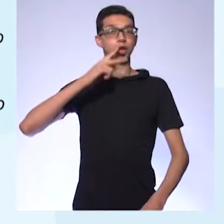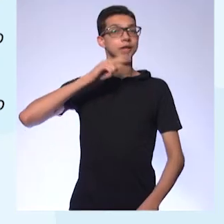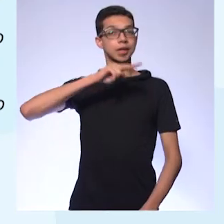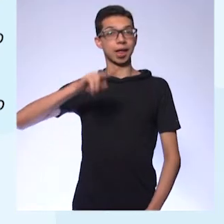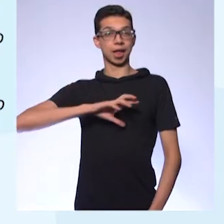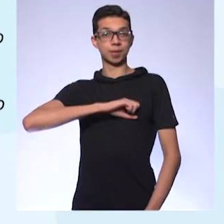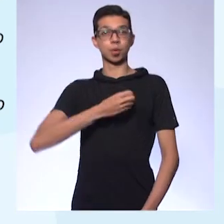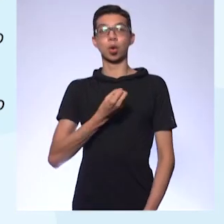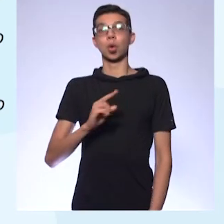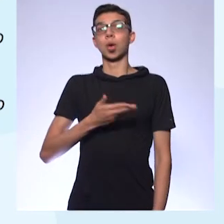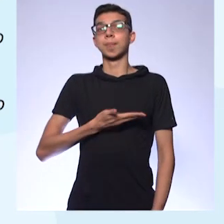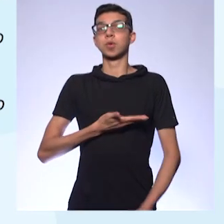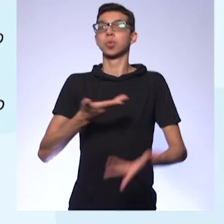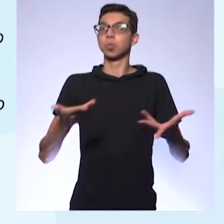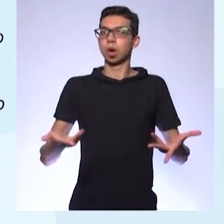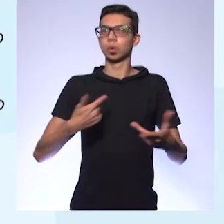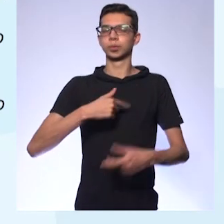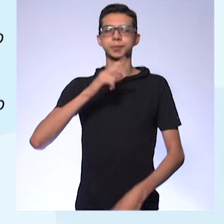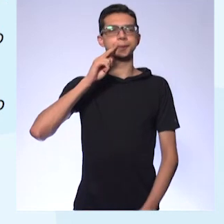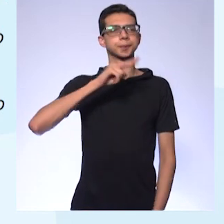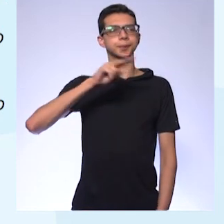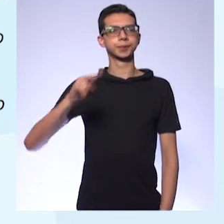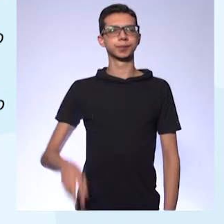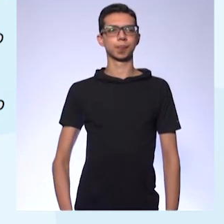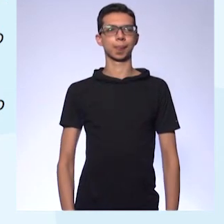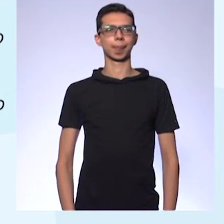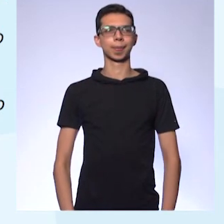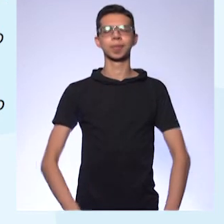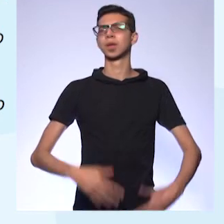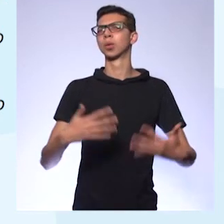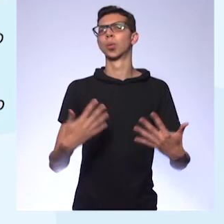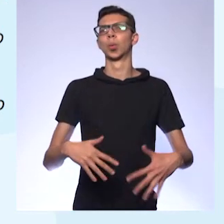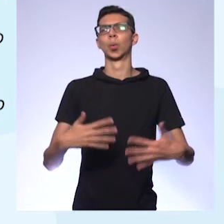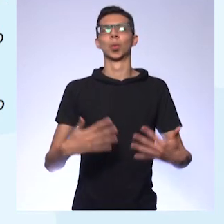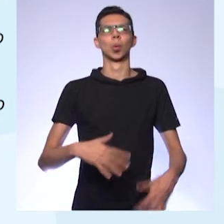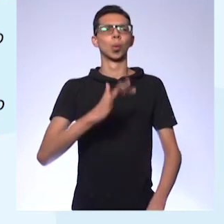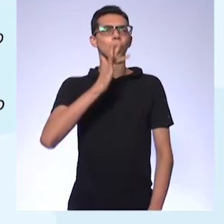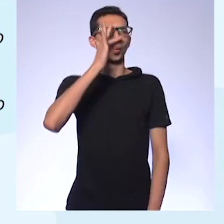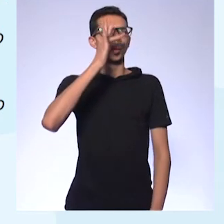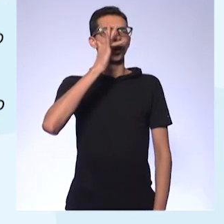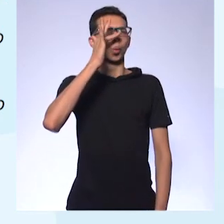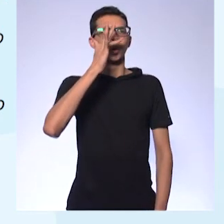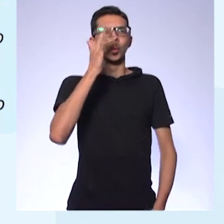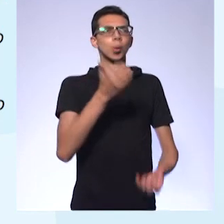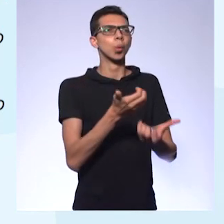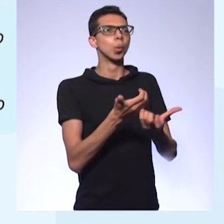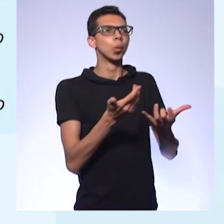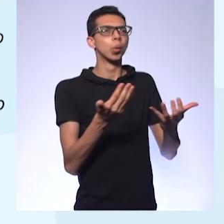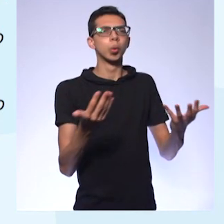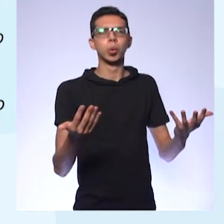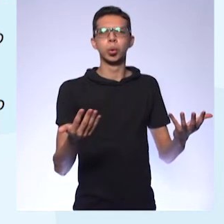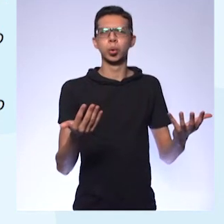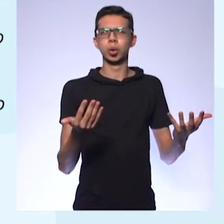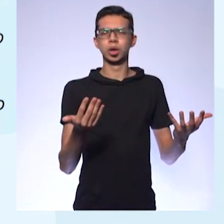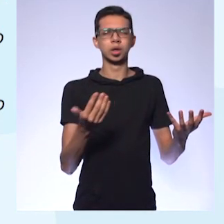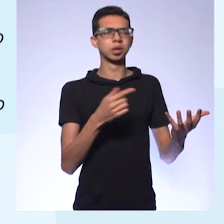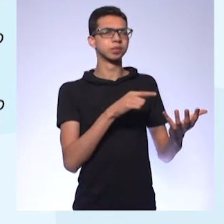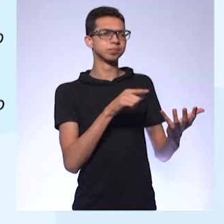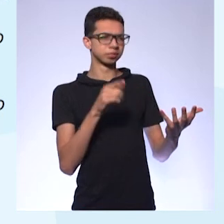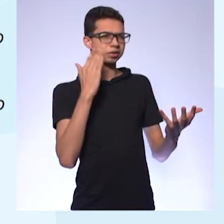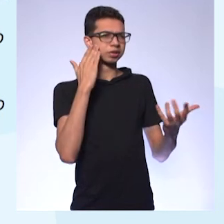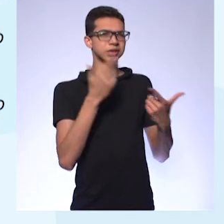ou cantiga de amigo? Ai flores do verde pino, sabedes novas do meu amigo? Ai Deus, eu